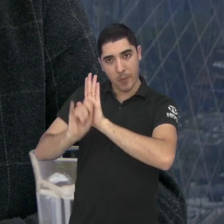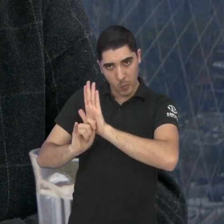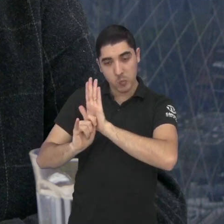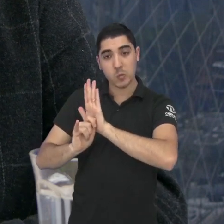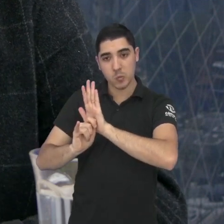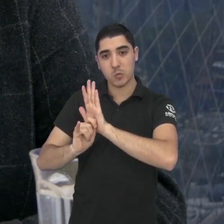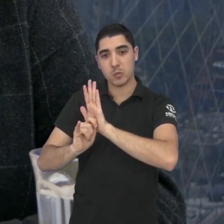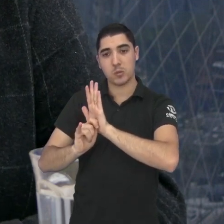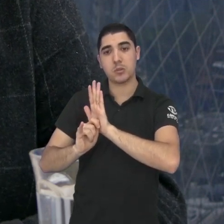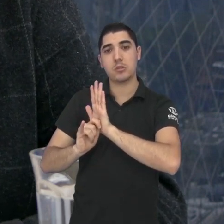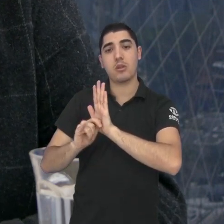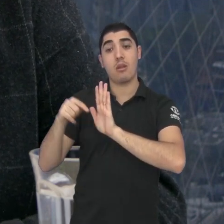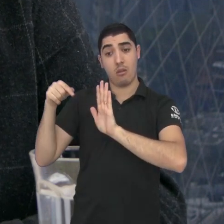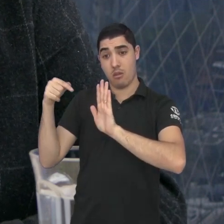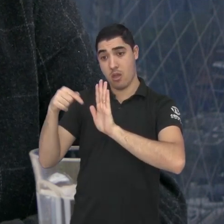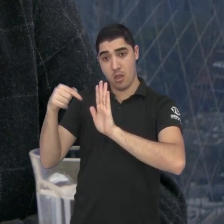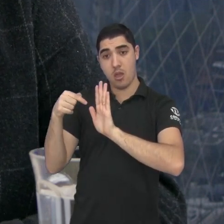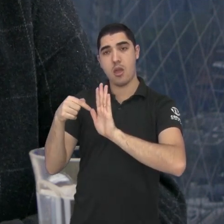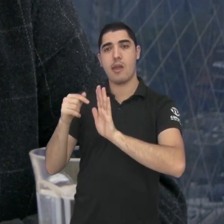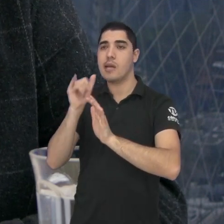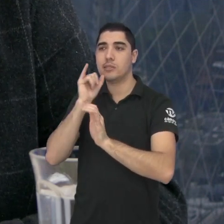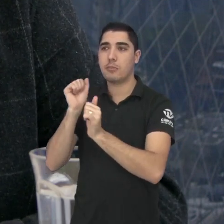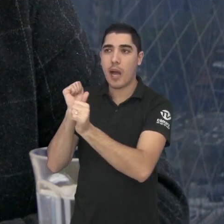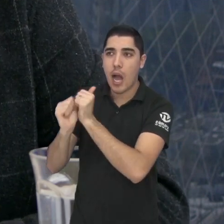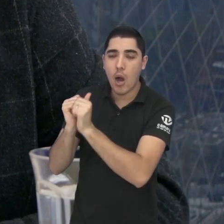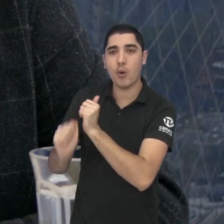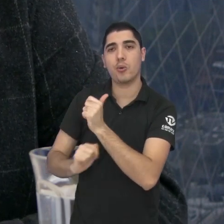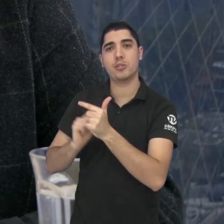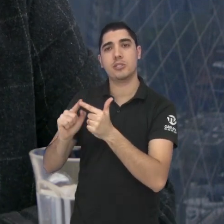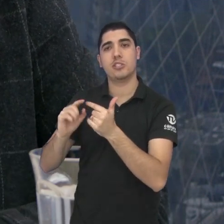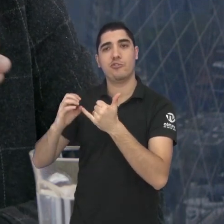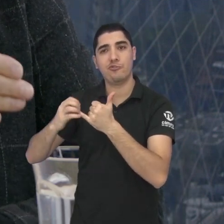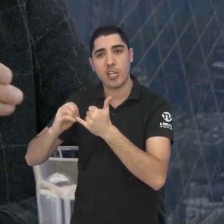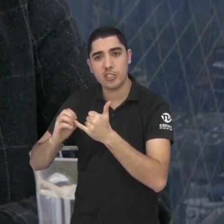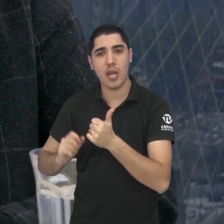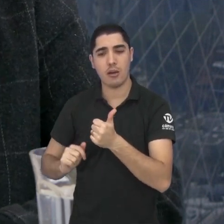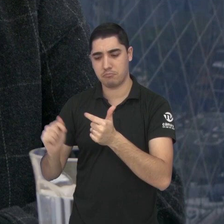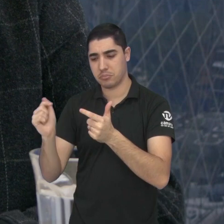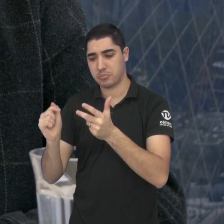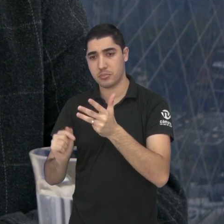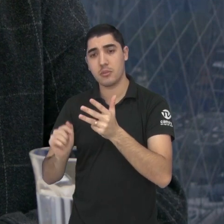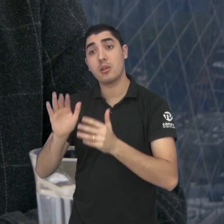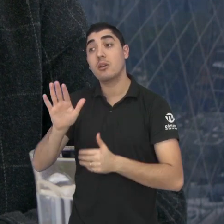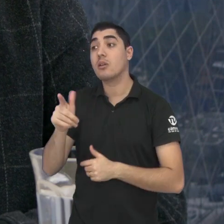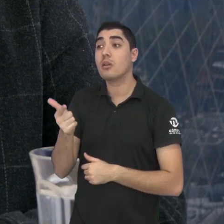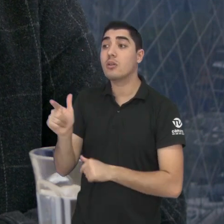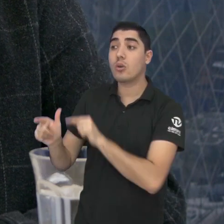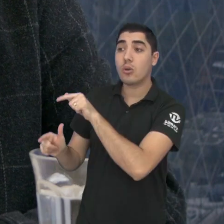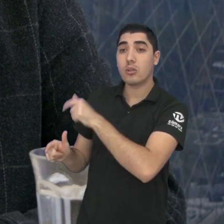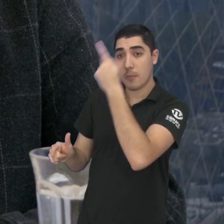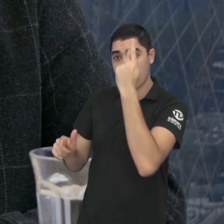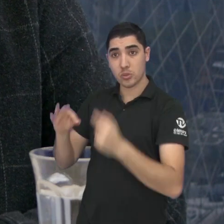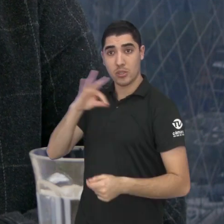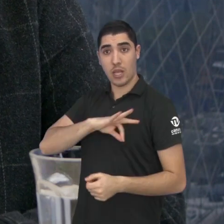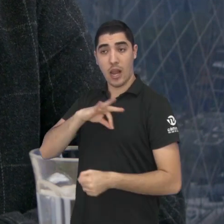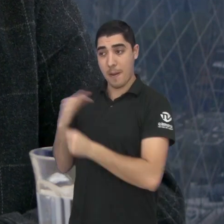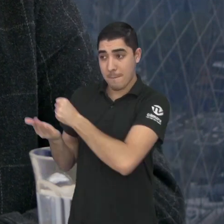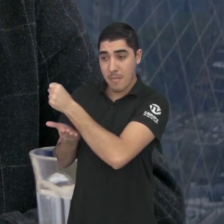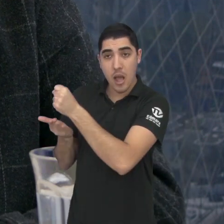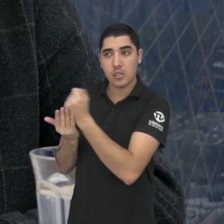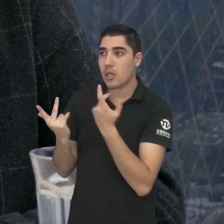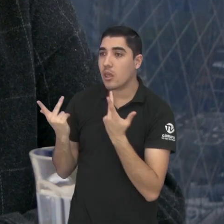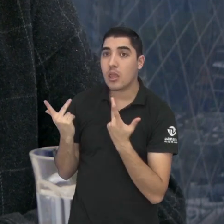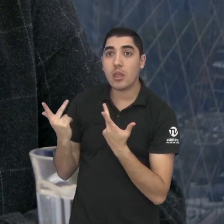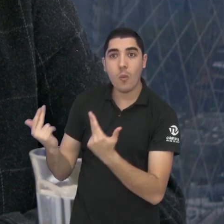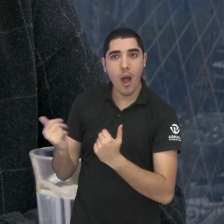no produto básico, arroz, feijão, né, que aquelas pessoas que ganham salário mínimo também pagam. Olha só como